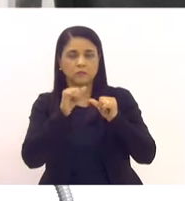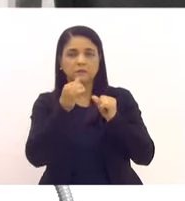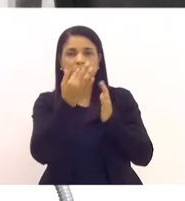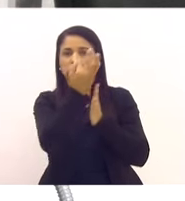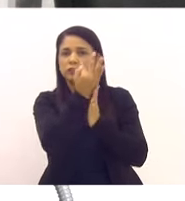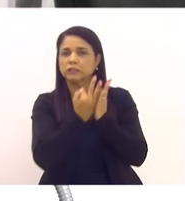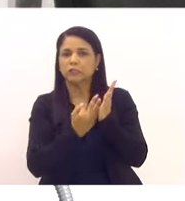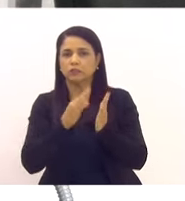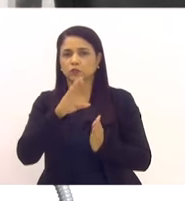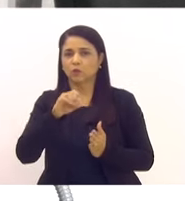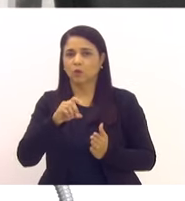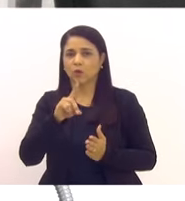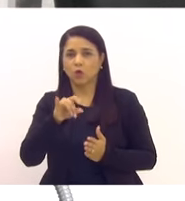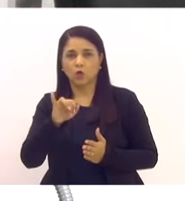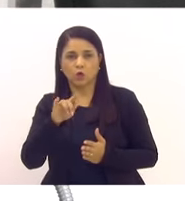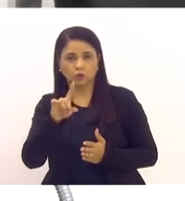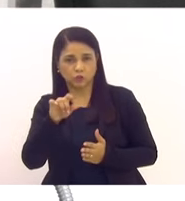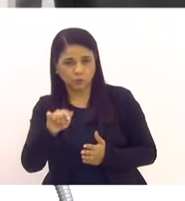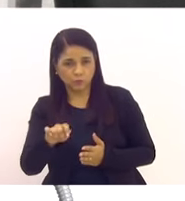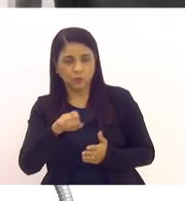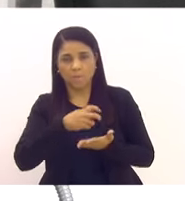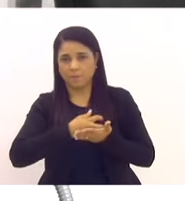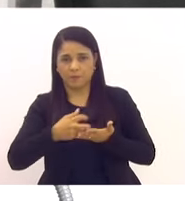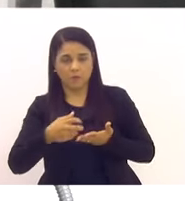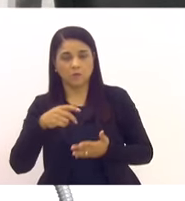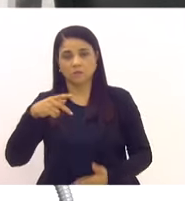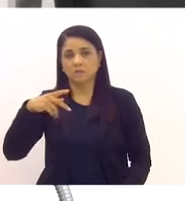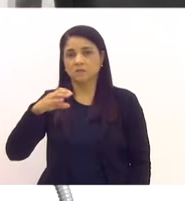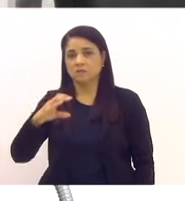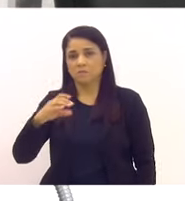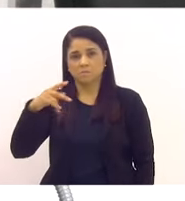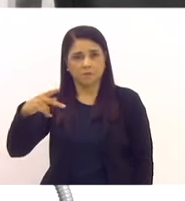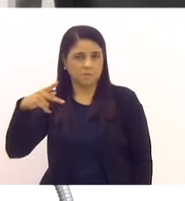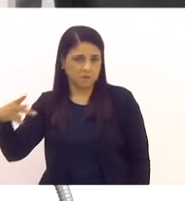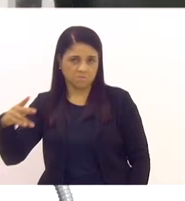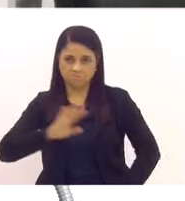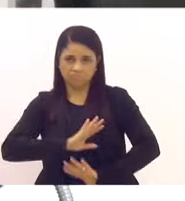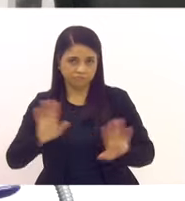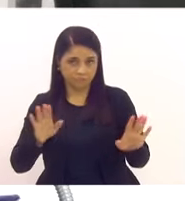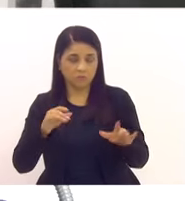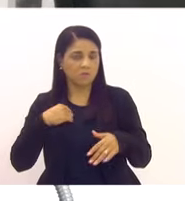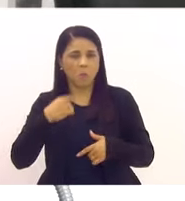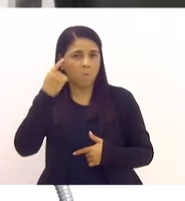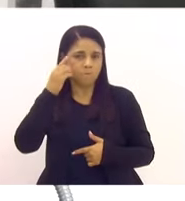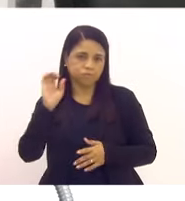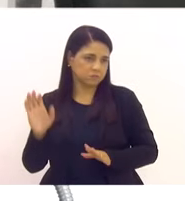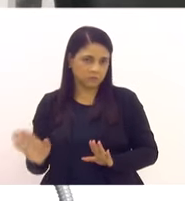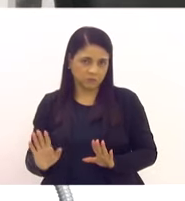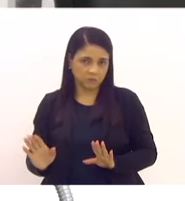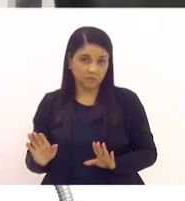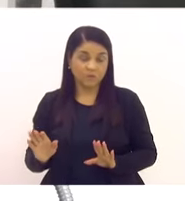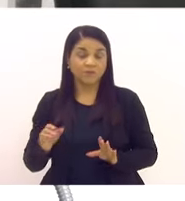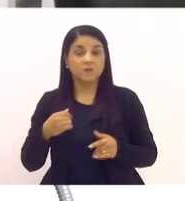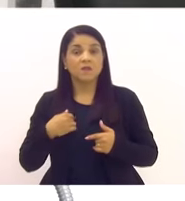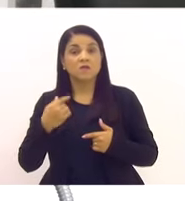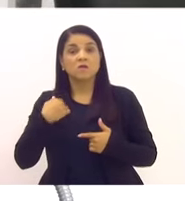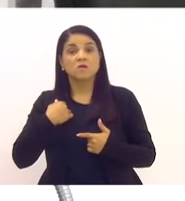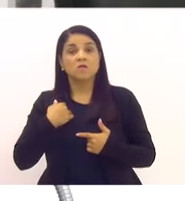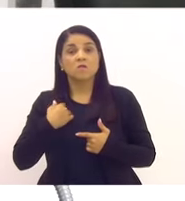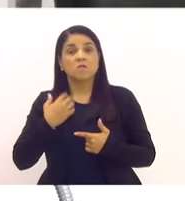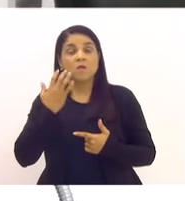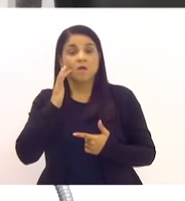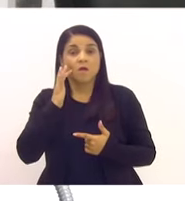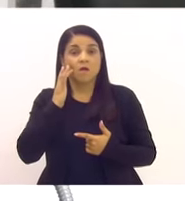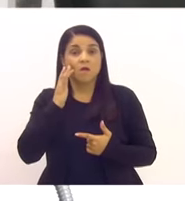ali de mudança, possibilidade de mudança no Código Penal, por exemplo, no CPP. Agora, considero que esse tipo de procedimento